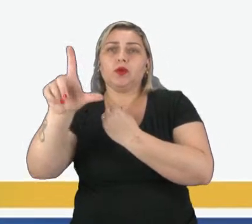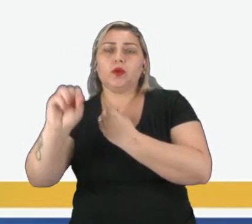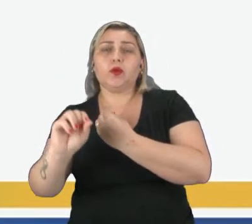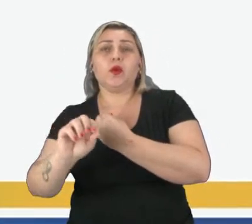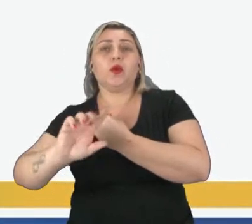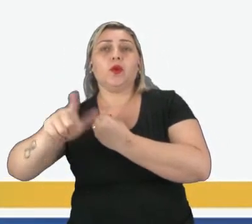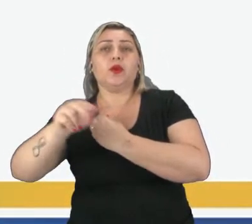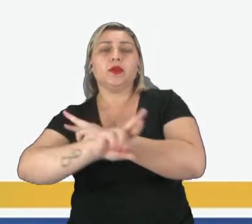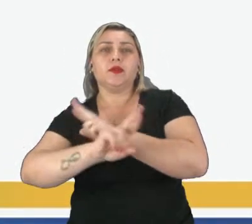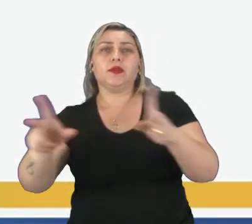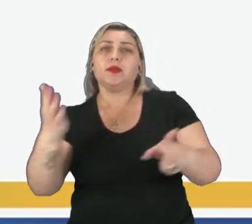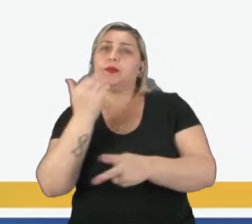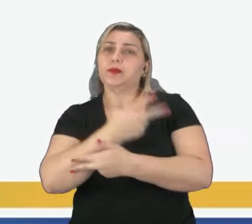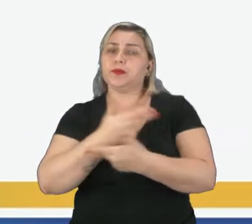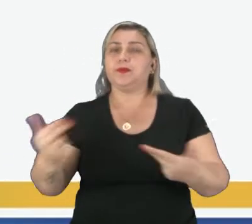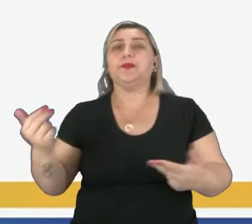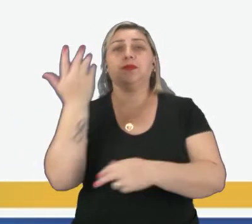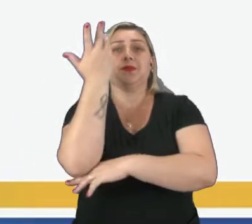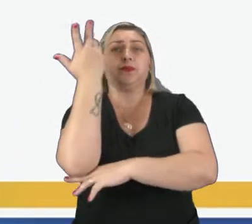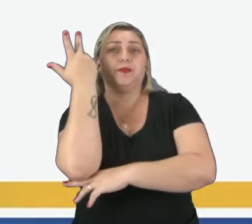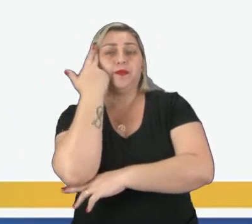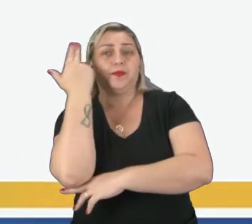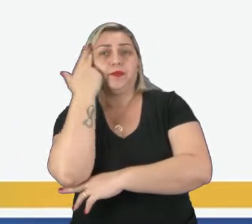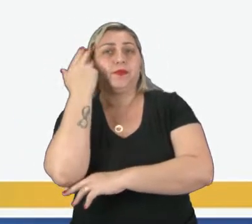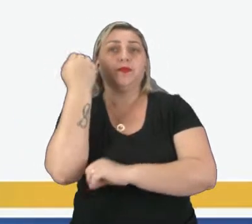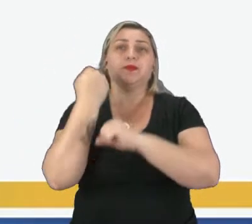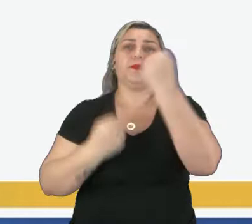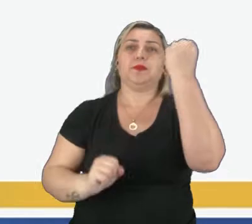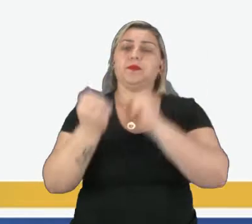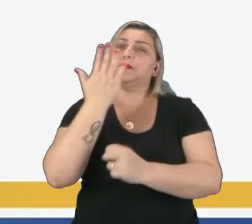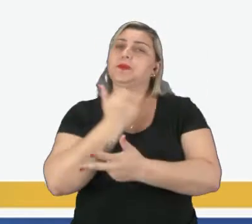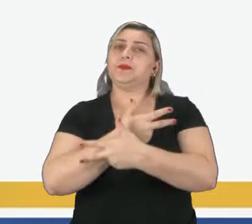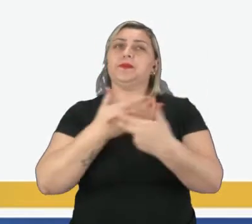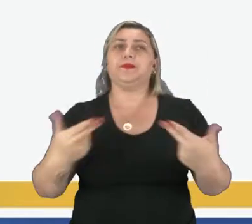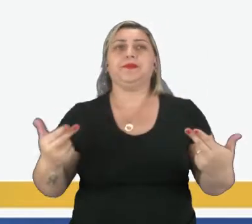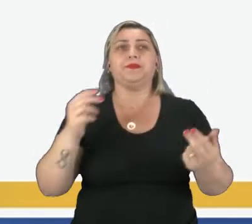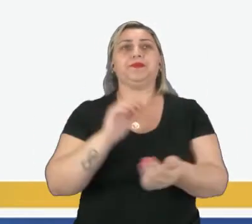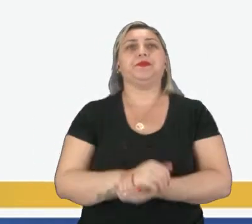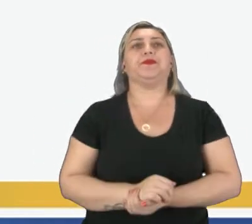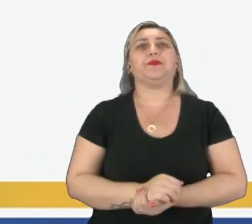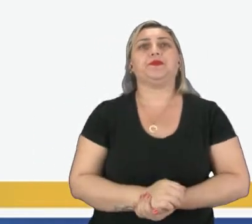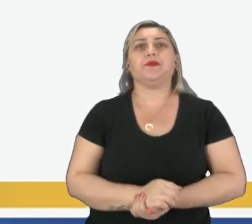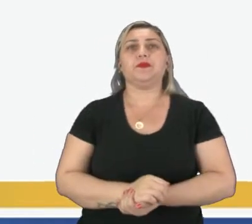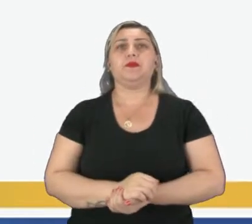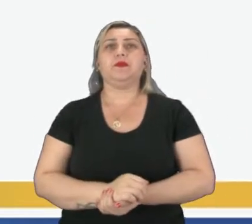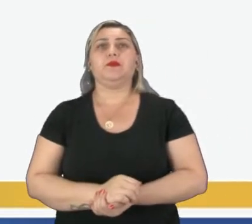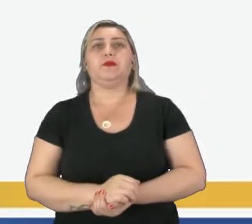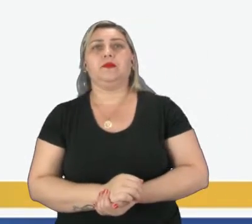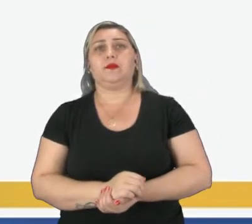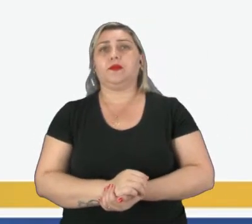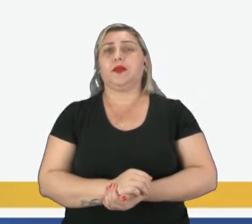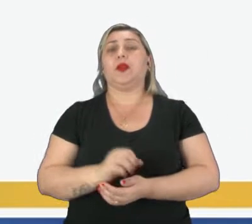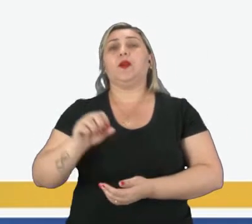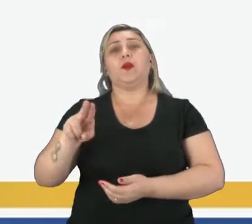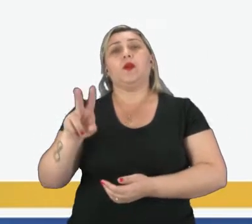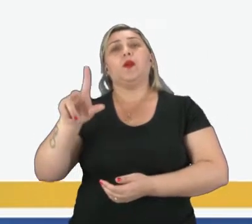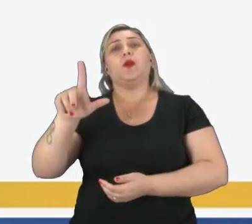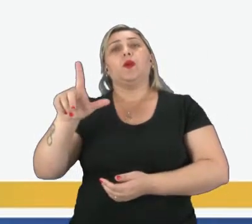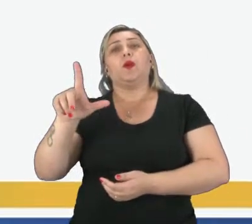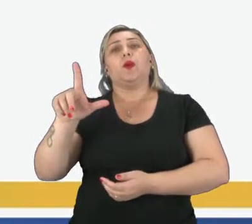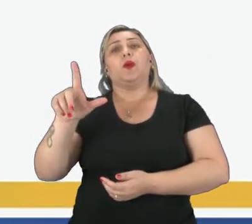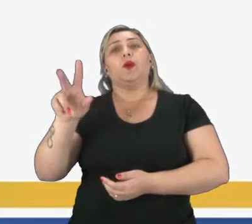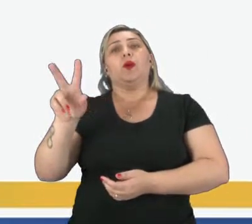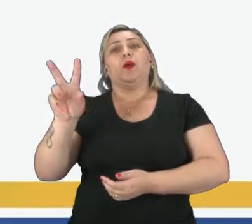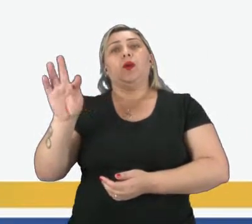Outra diferença entre alimentos naturais e industrializados é que, no caso dos alimentos